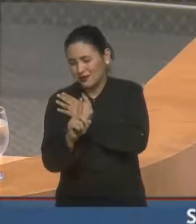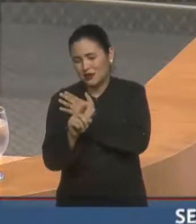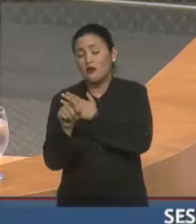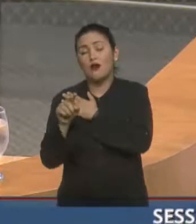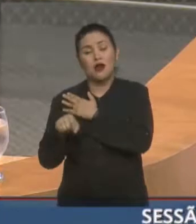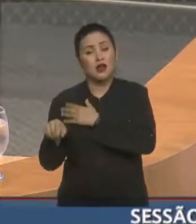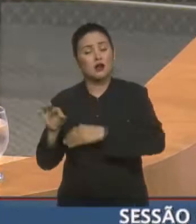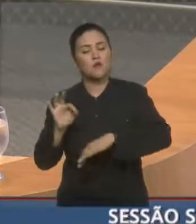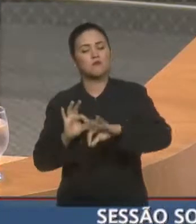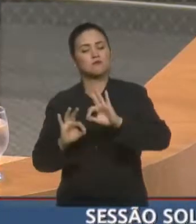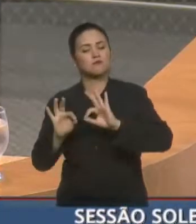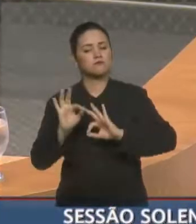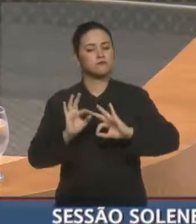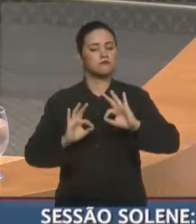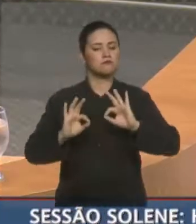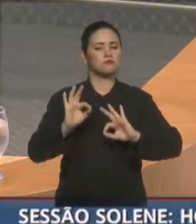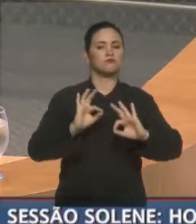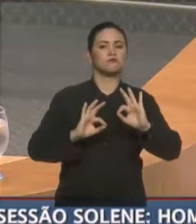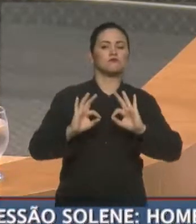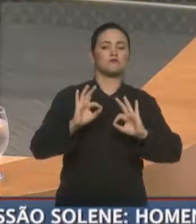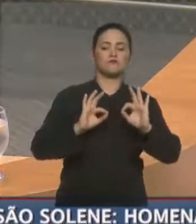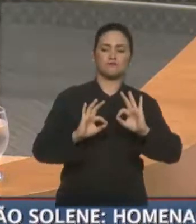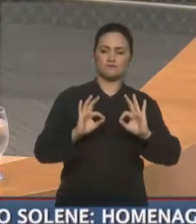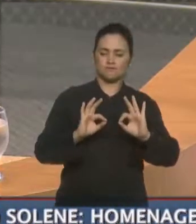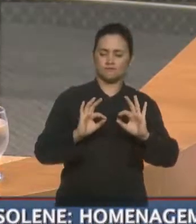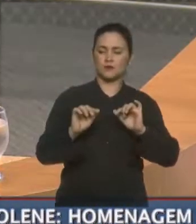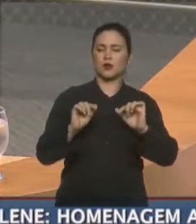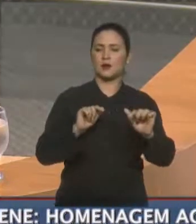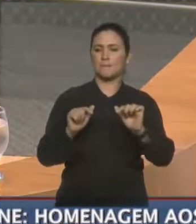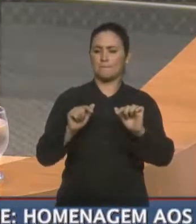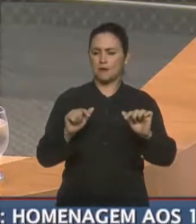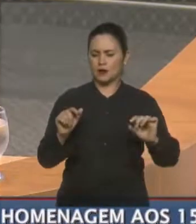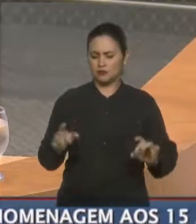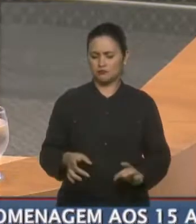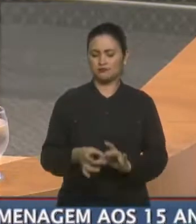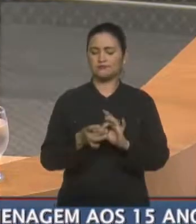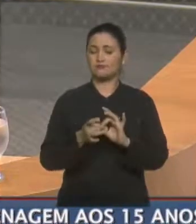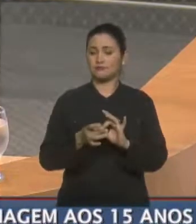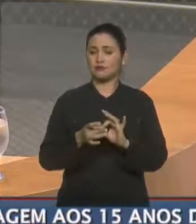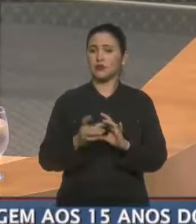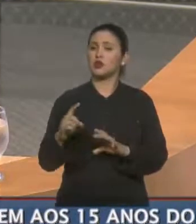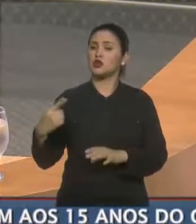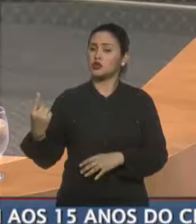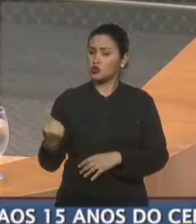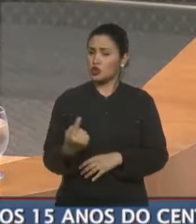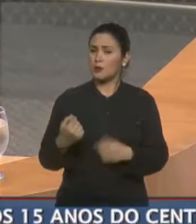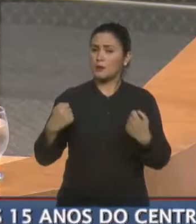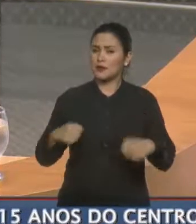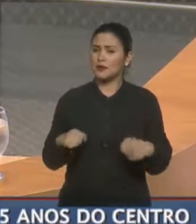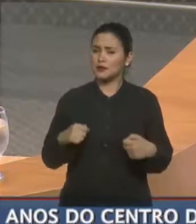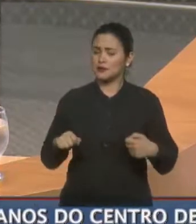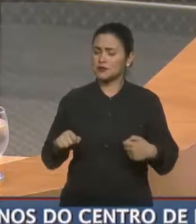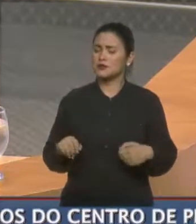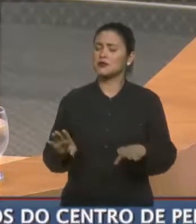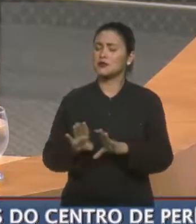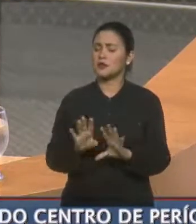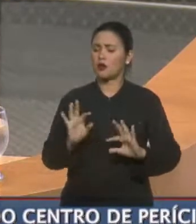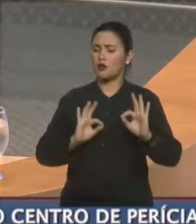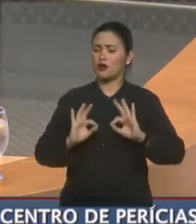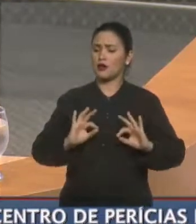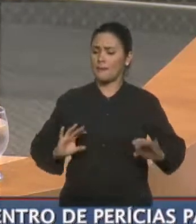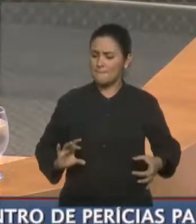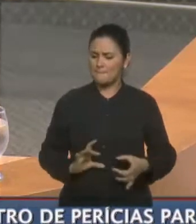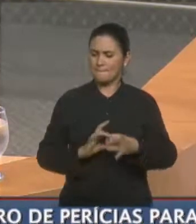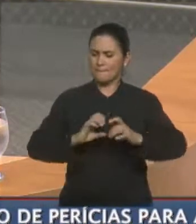vezes desorganizada, mas atuam em conjunto. Né? E é essa força que a gente tem que combater sempre. Então, muito obrigado a todos